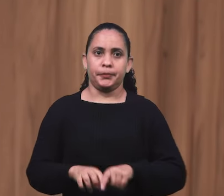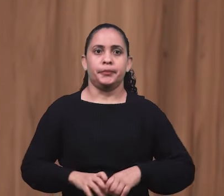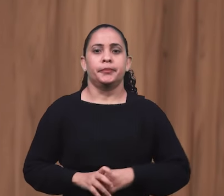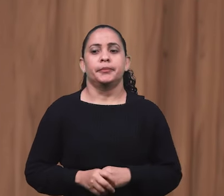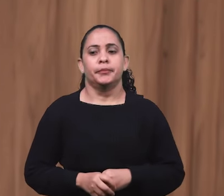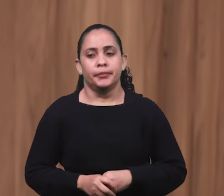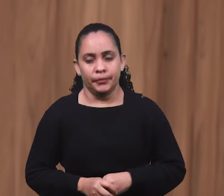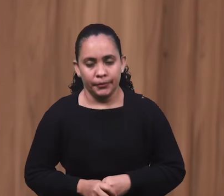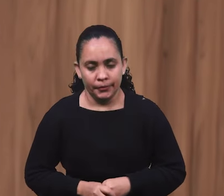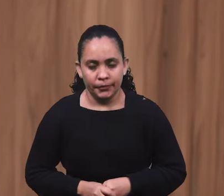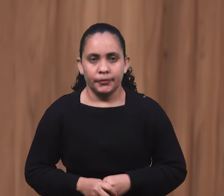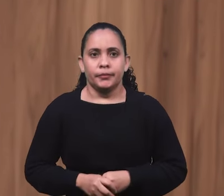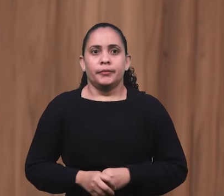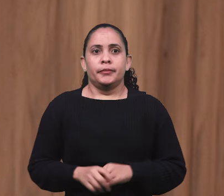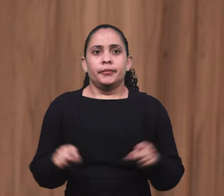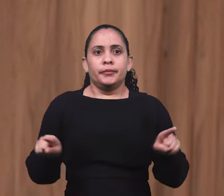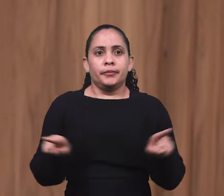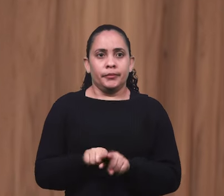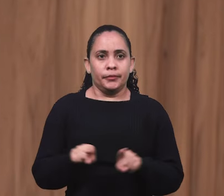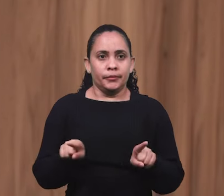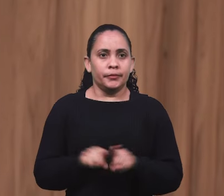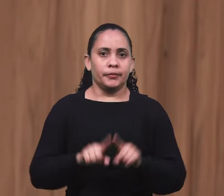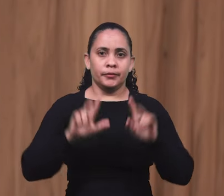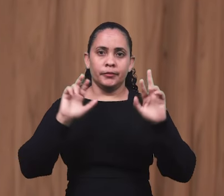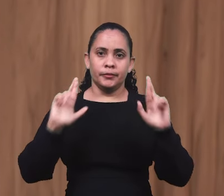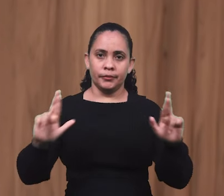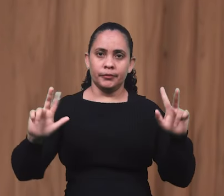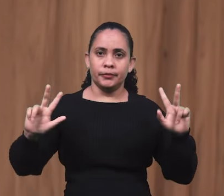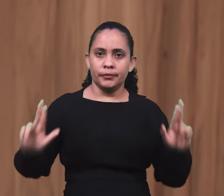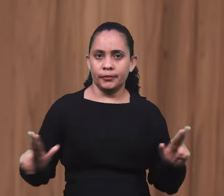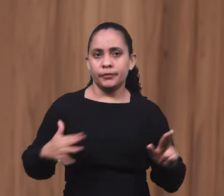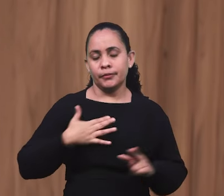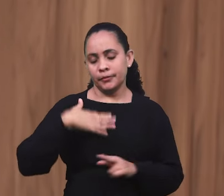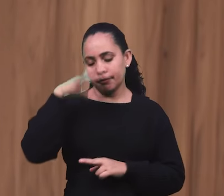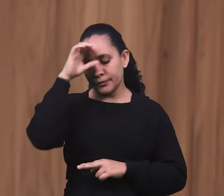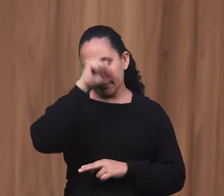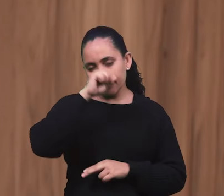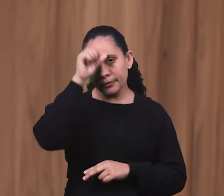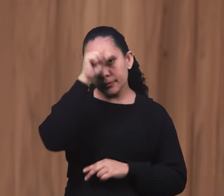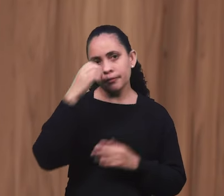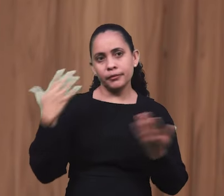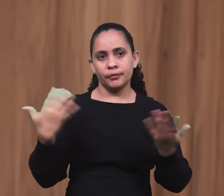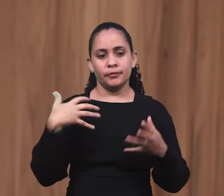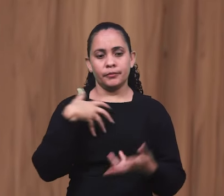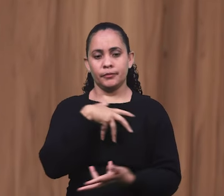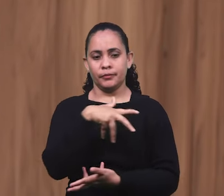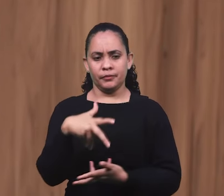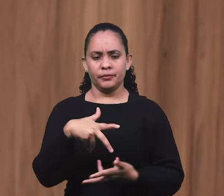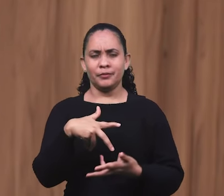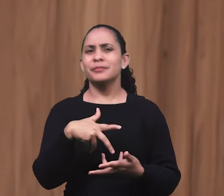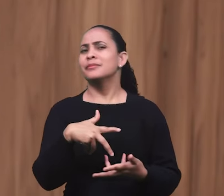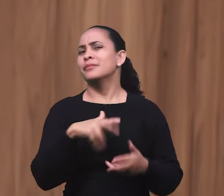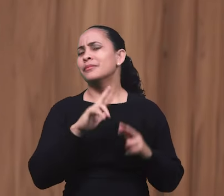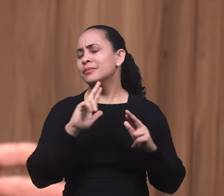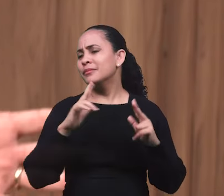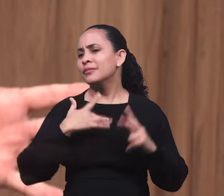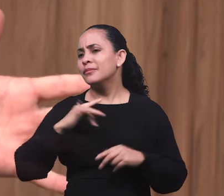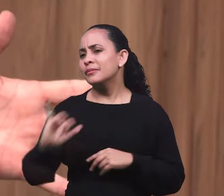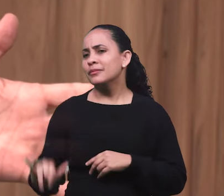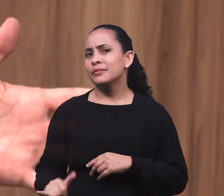Eu acho que esse é o grande diferencial, Rafael, é aprender a aprender. Nesse mundo hoje digital tem tantas oportunidades de tudo,